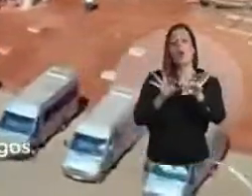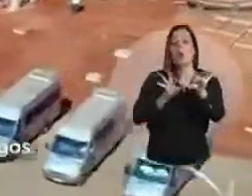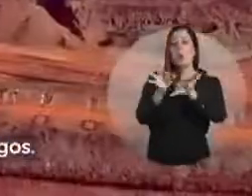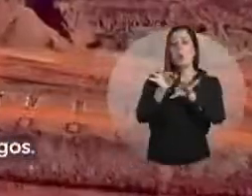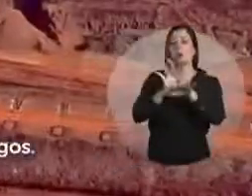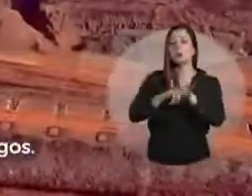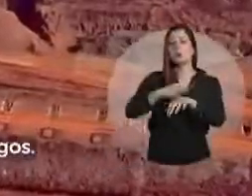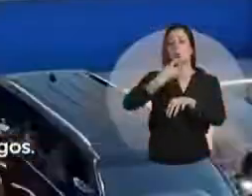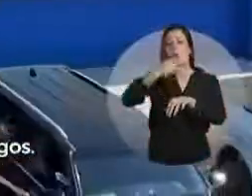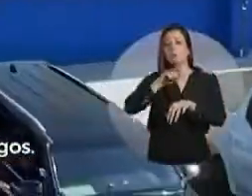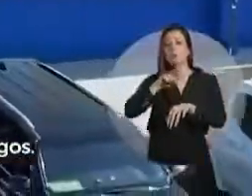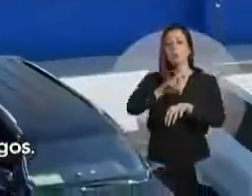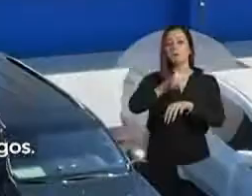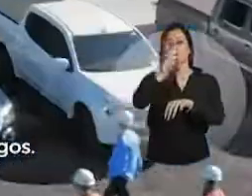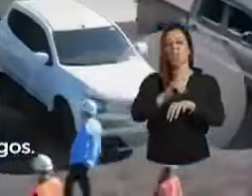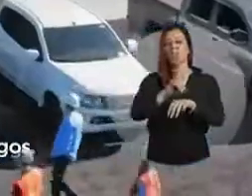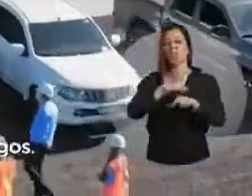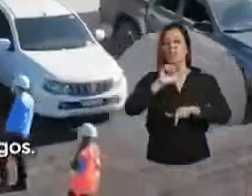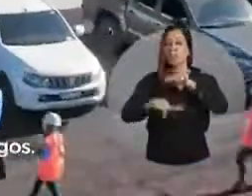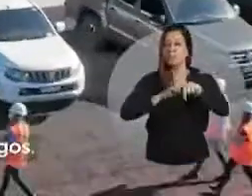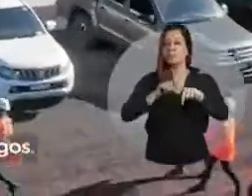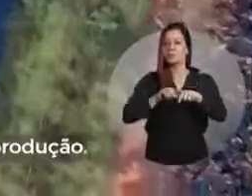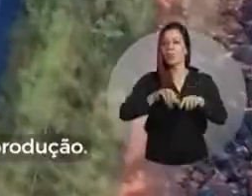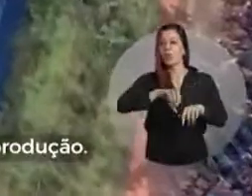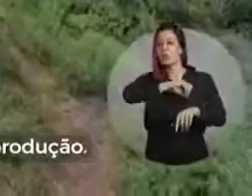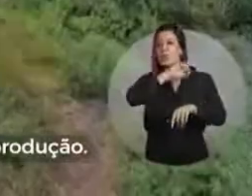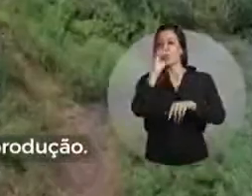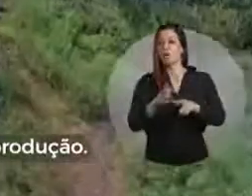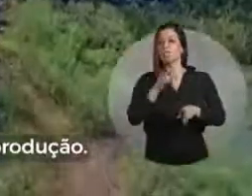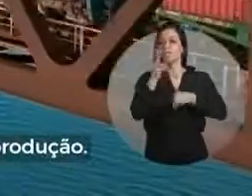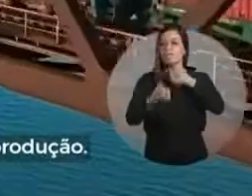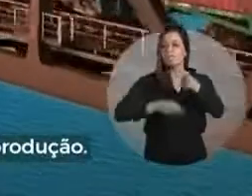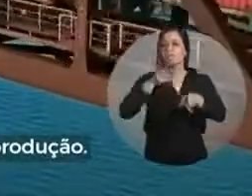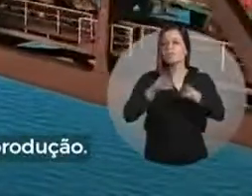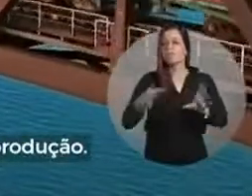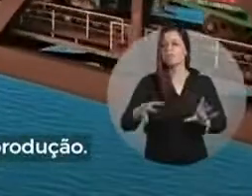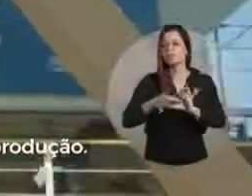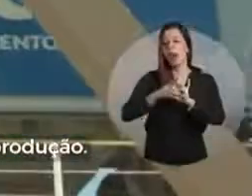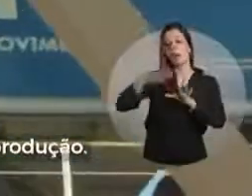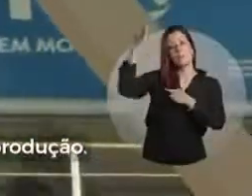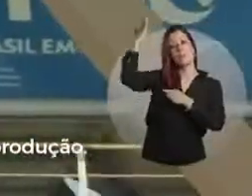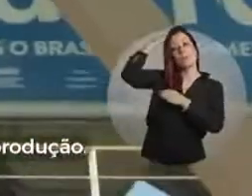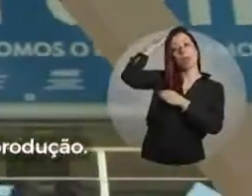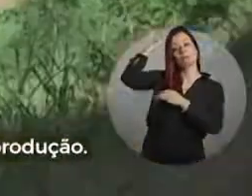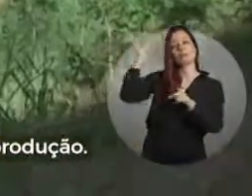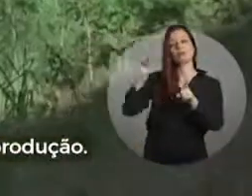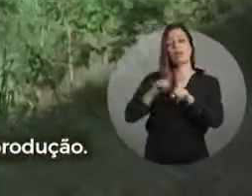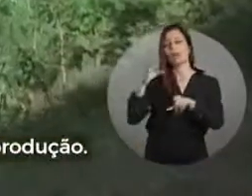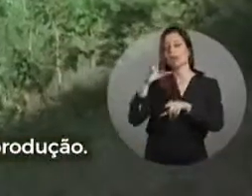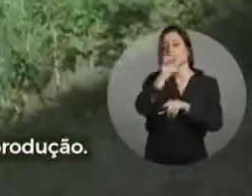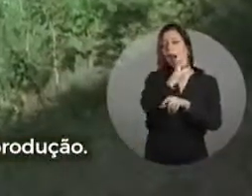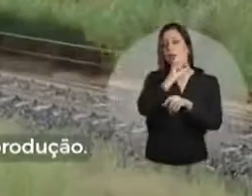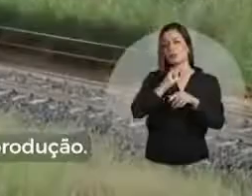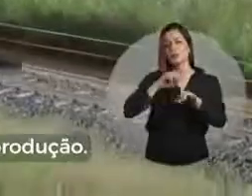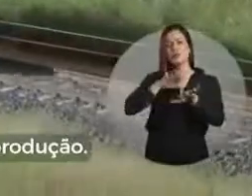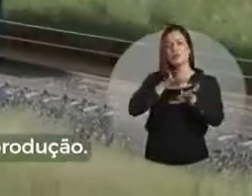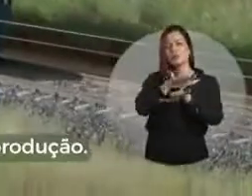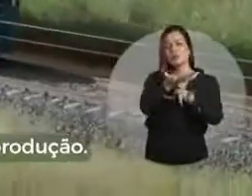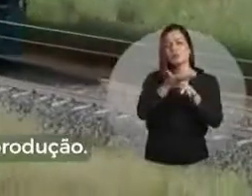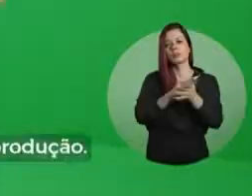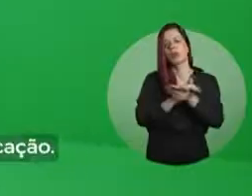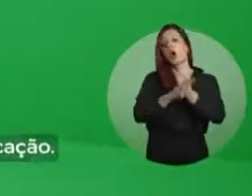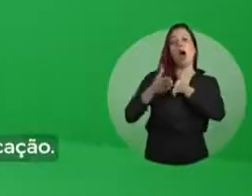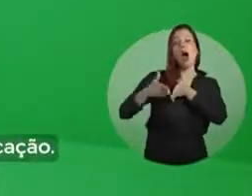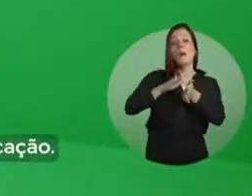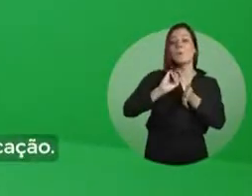Impasa Agroindustrial geram 4.500 empregos. A nova Ferroeste vai ligar o estado ao Paraná e acelerar o escoamento da